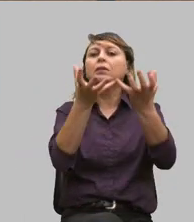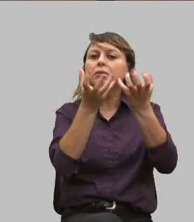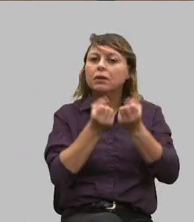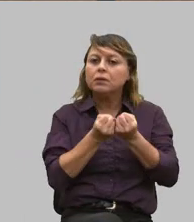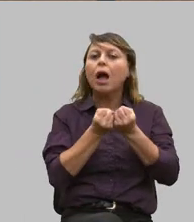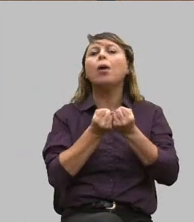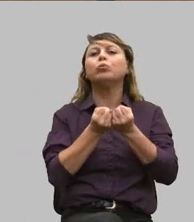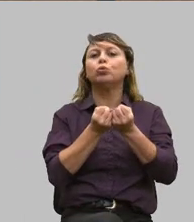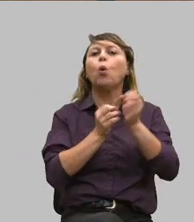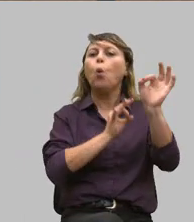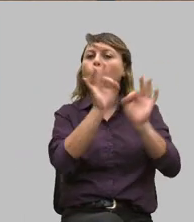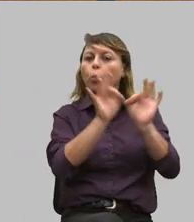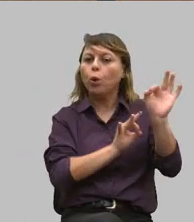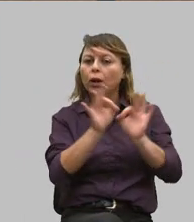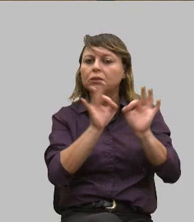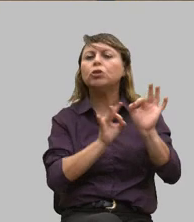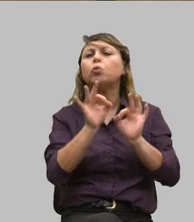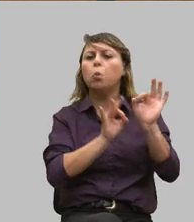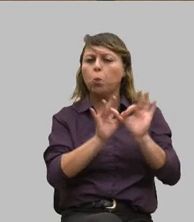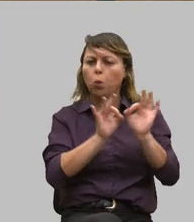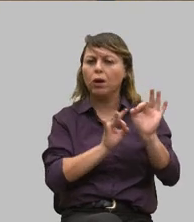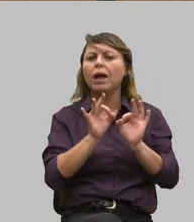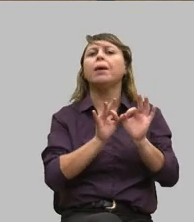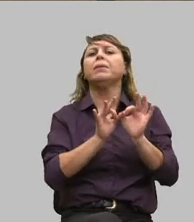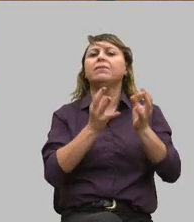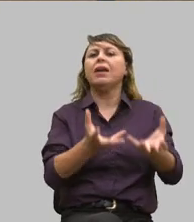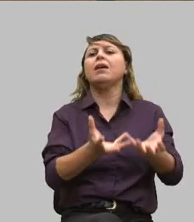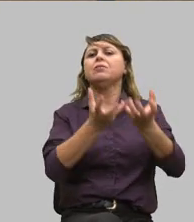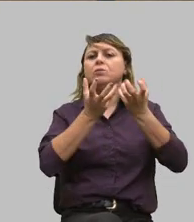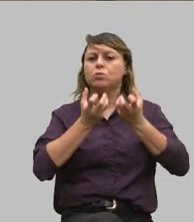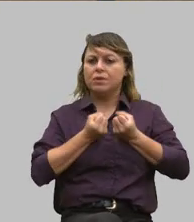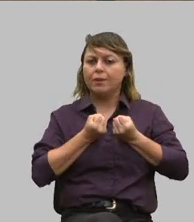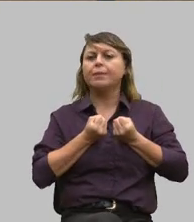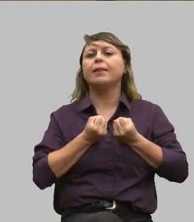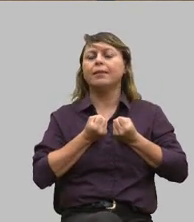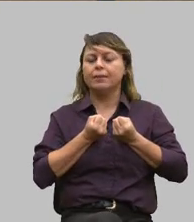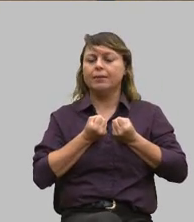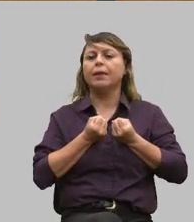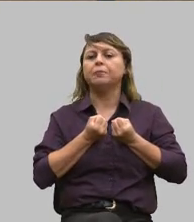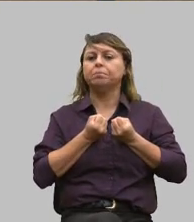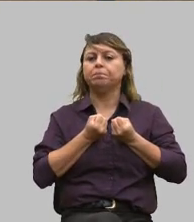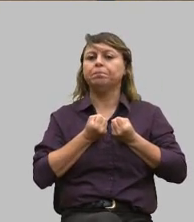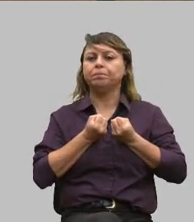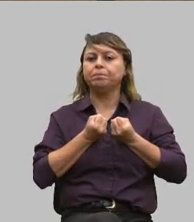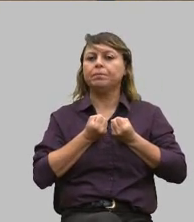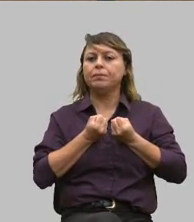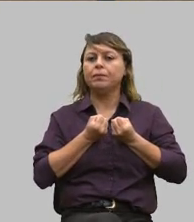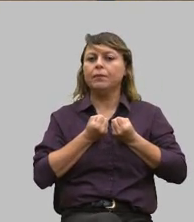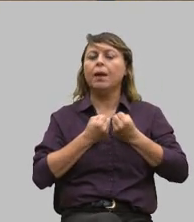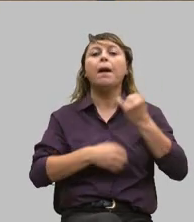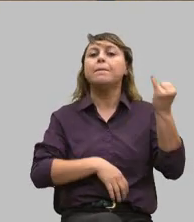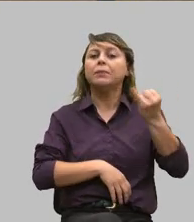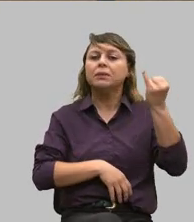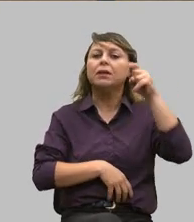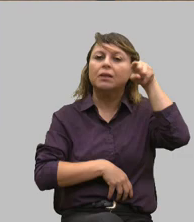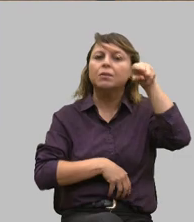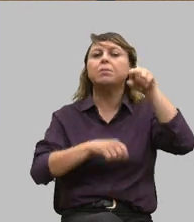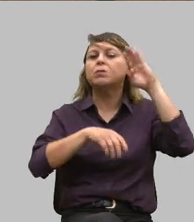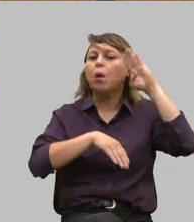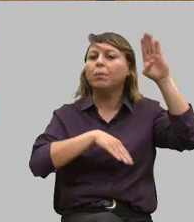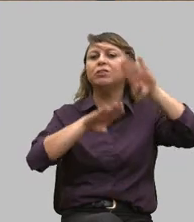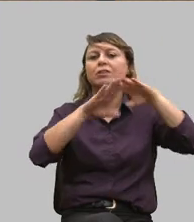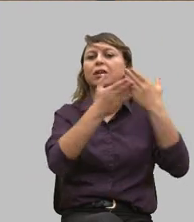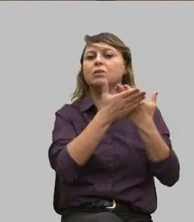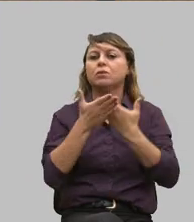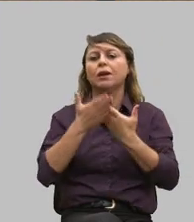que seja um programa que venha nos atender né bastante na princialmente nas nossas escolas então eu quero agradecer a